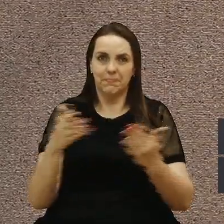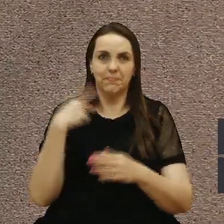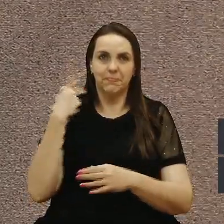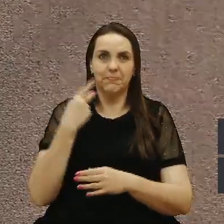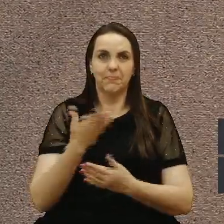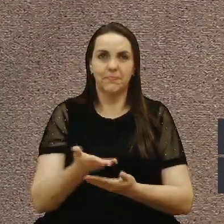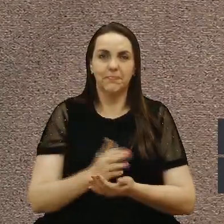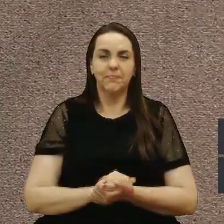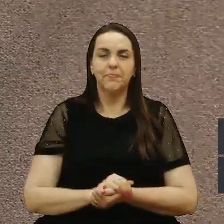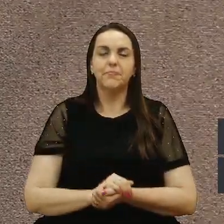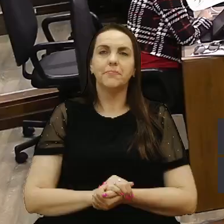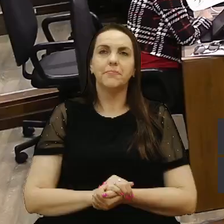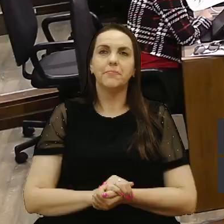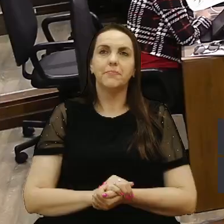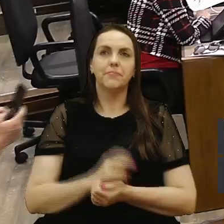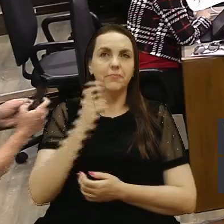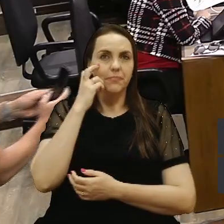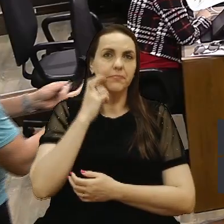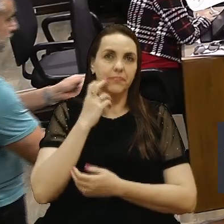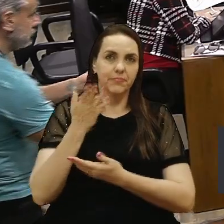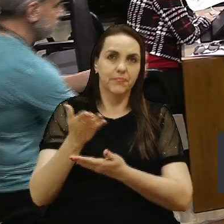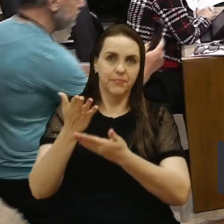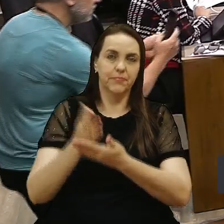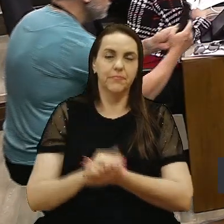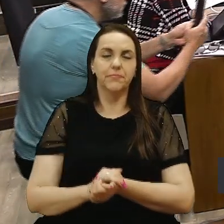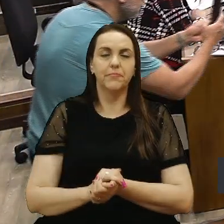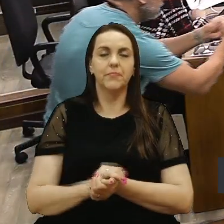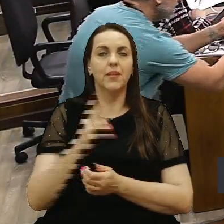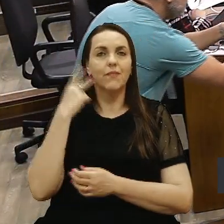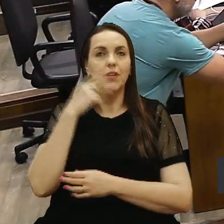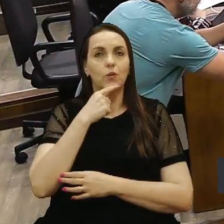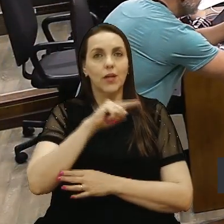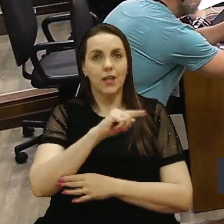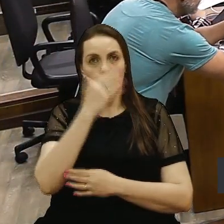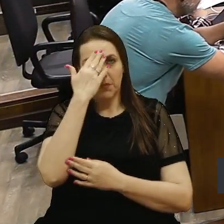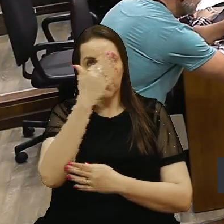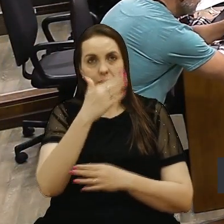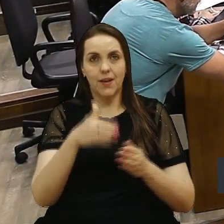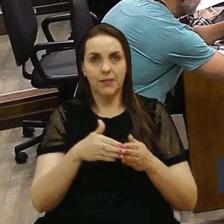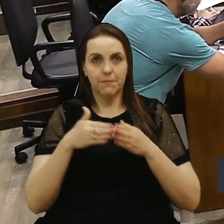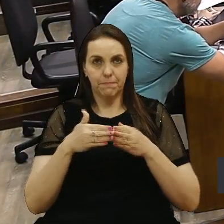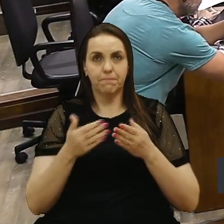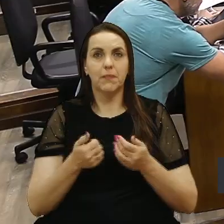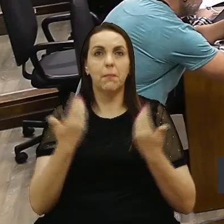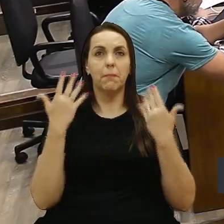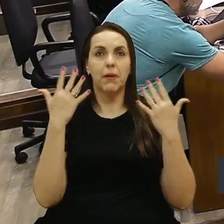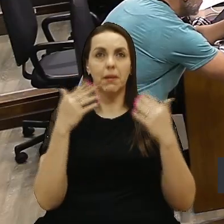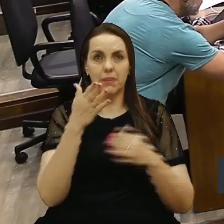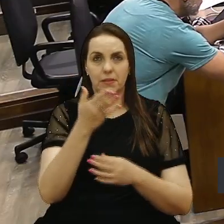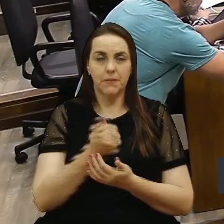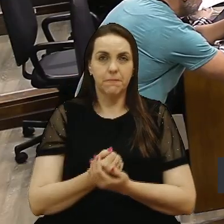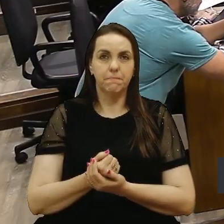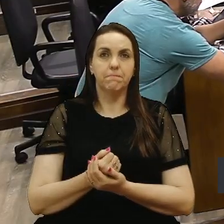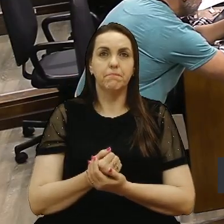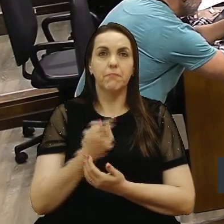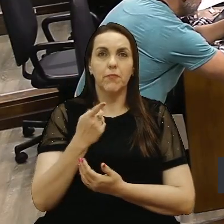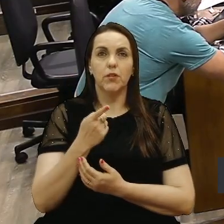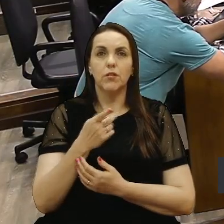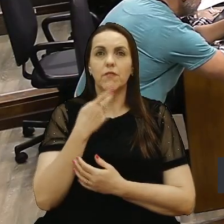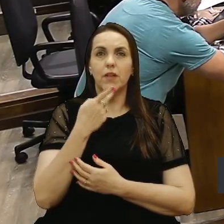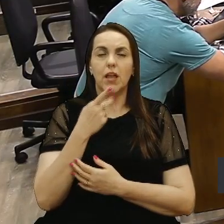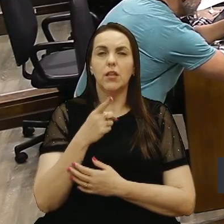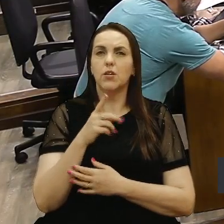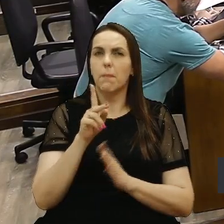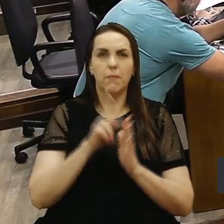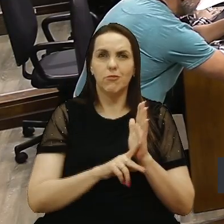Seu a parte, vereador Daniel. Vereador Caleb, muito obrigado pela parte e parabéns pelas suas palavras. E a gente tem que salientar não só este projeto, mas